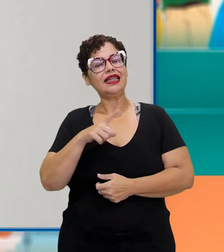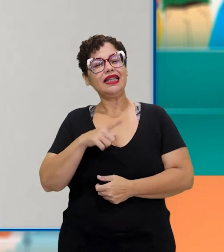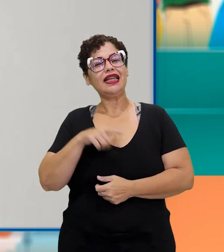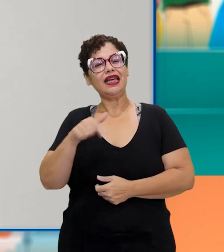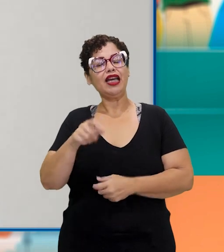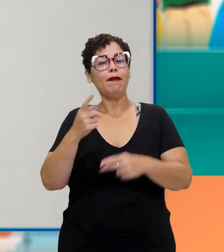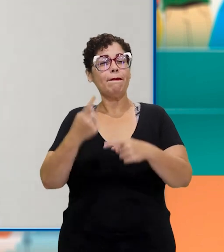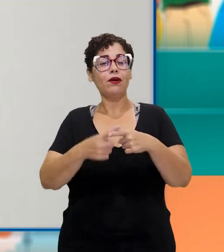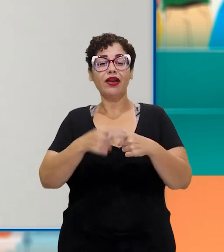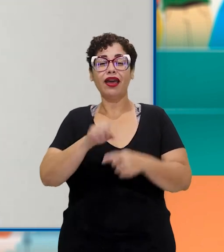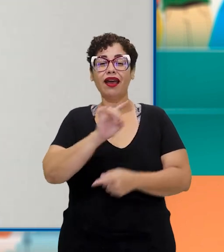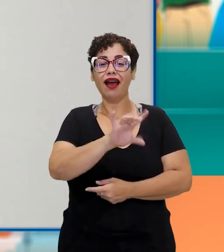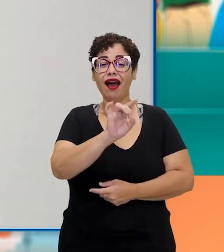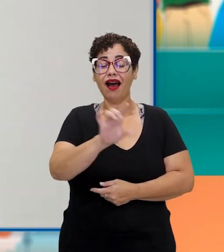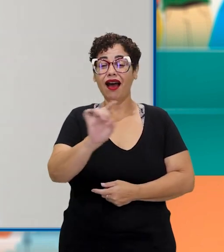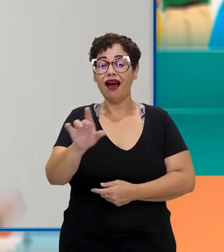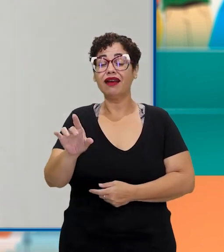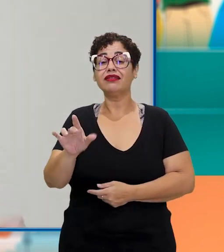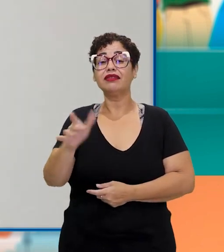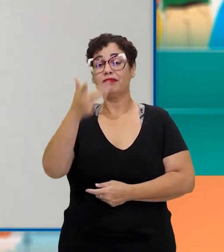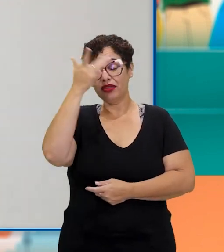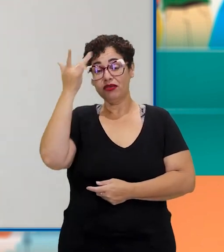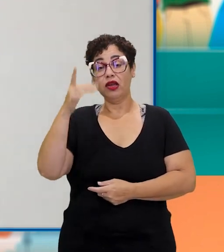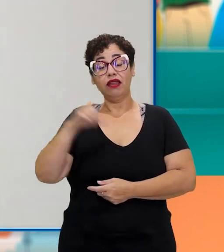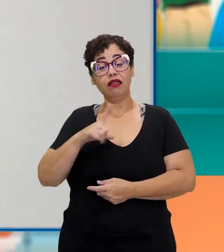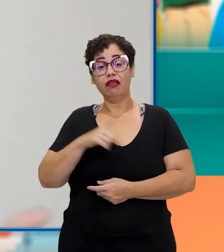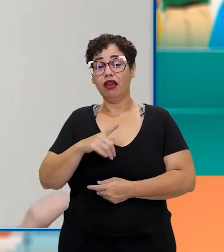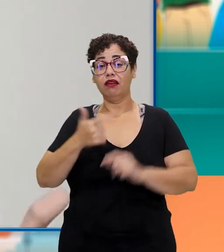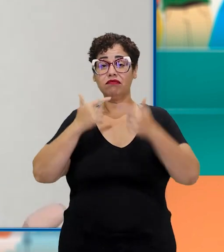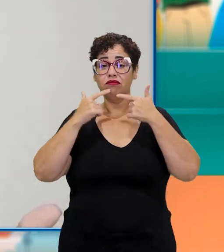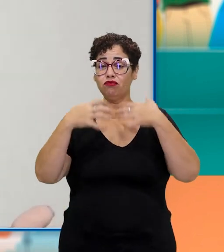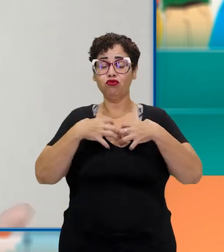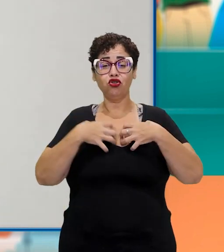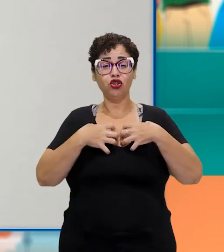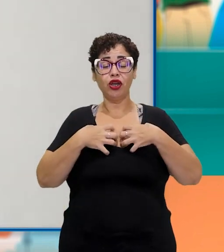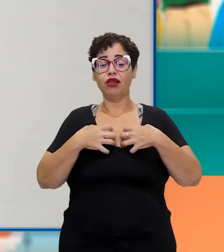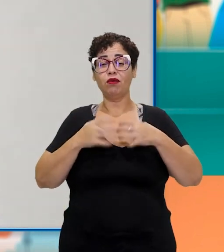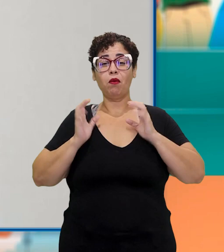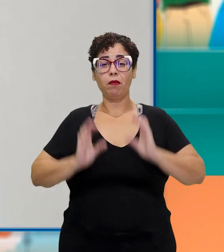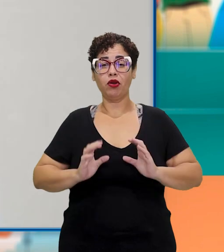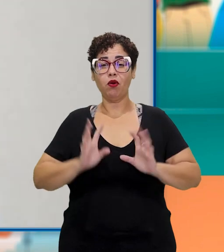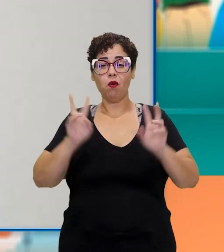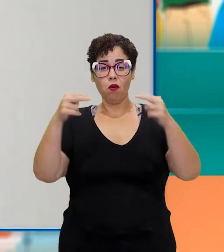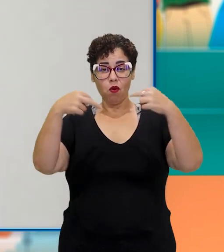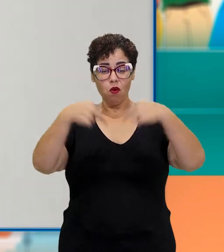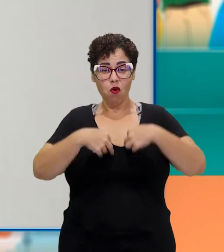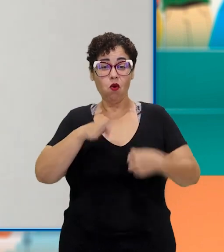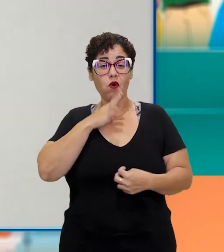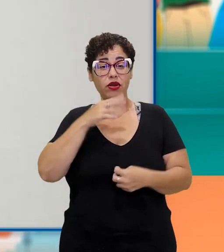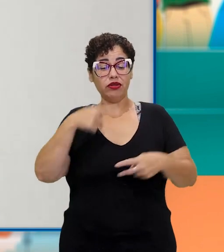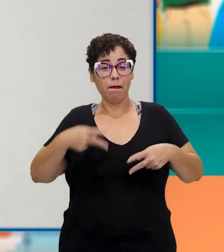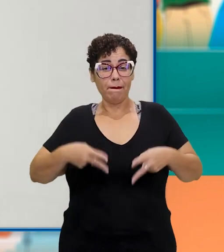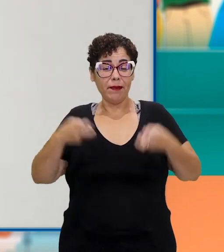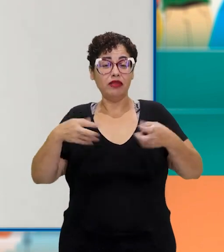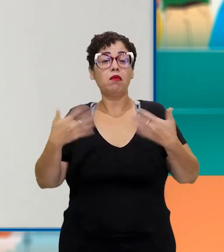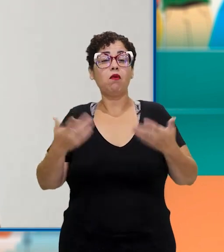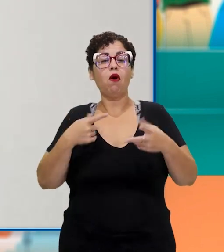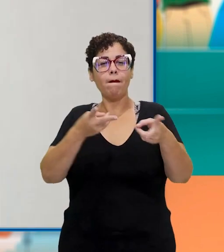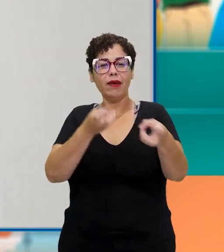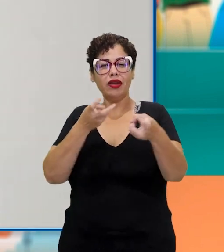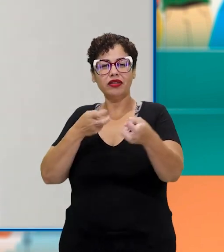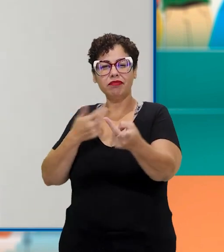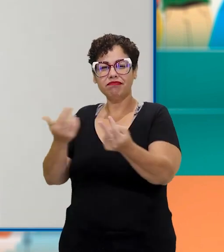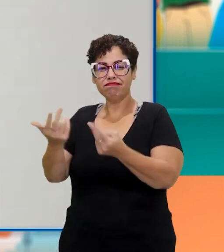Isso acontece porque cada indivíduo tem um temperamento. Conhecer qual é o seu e perceber o